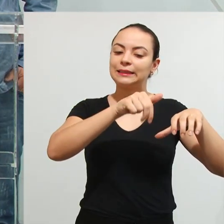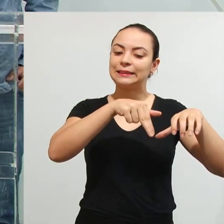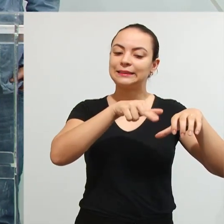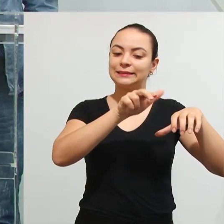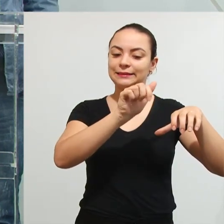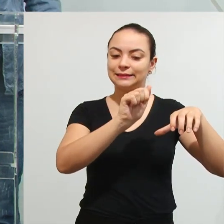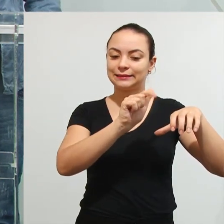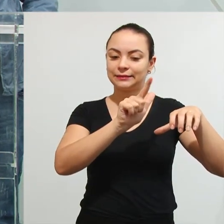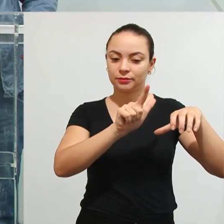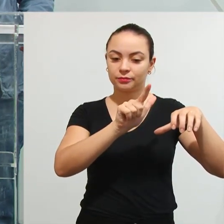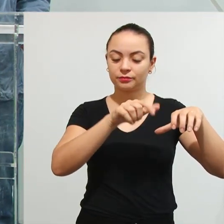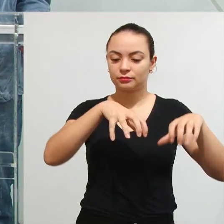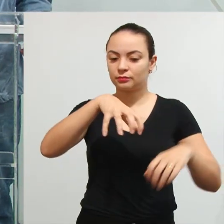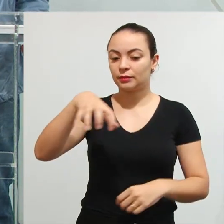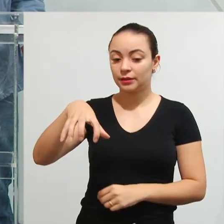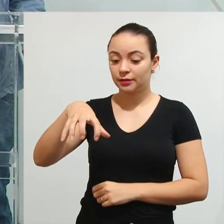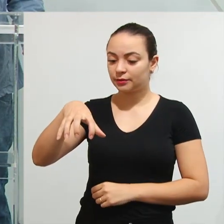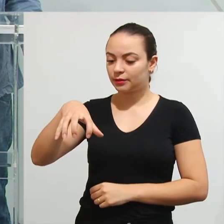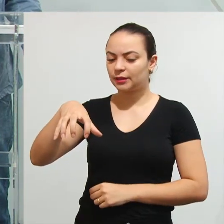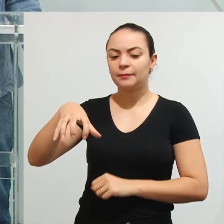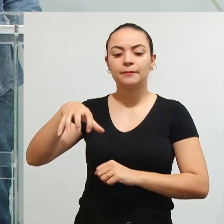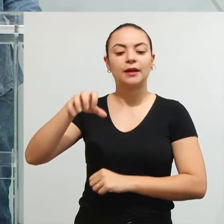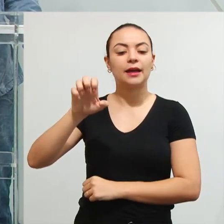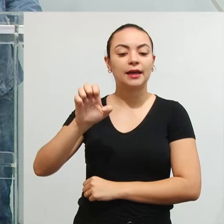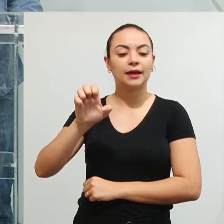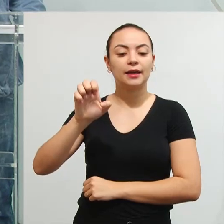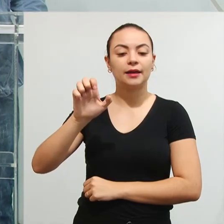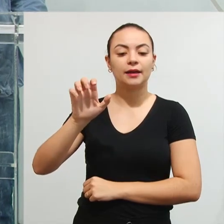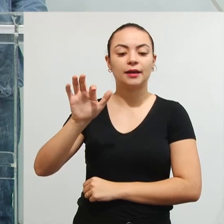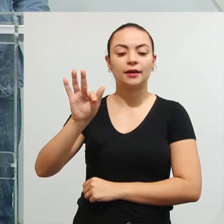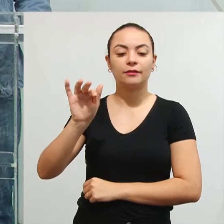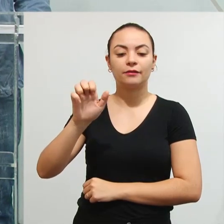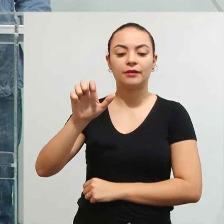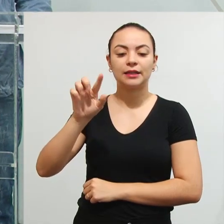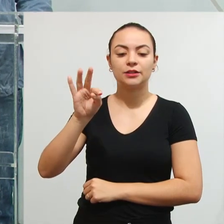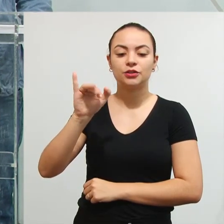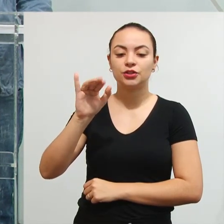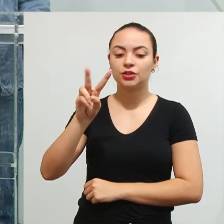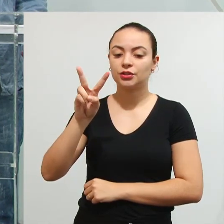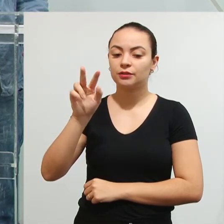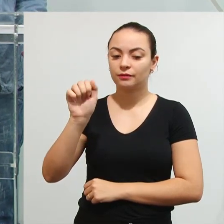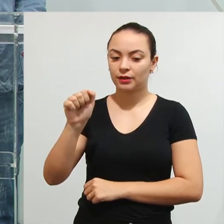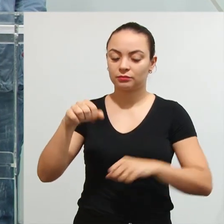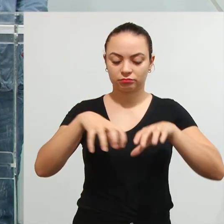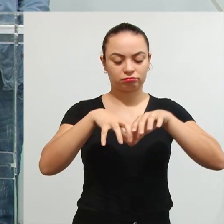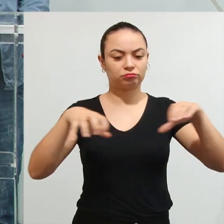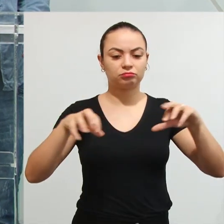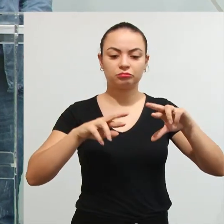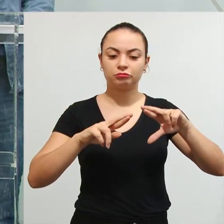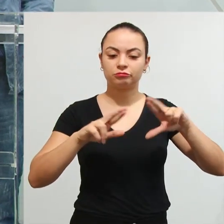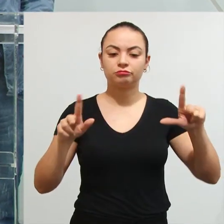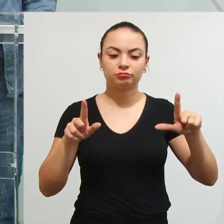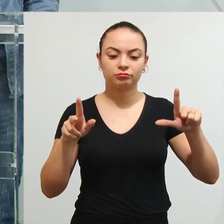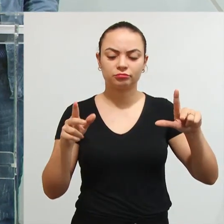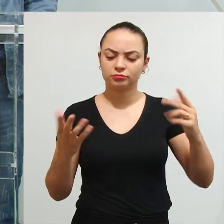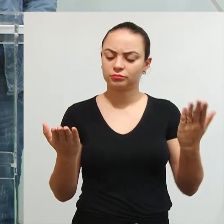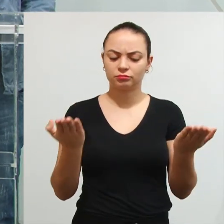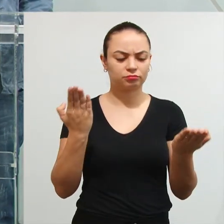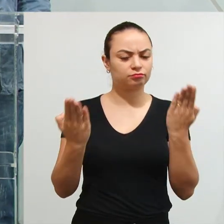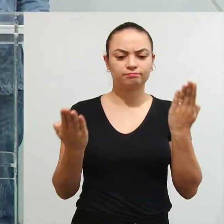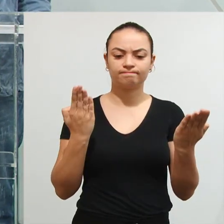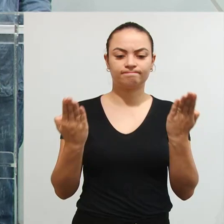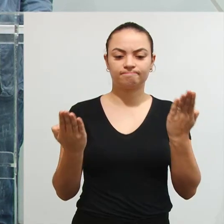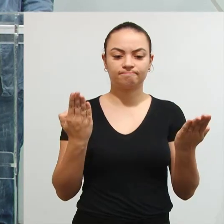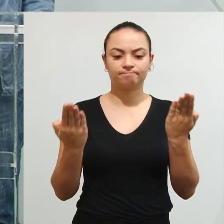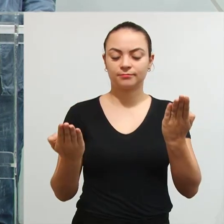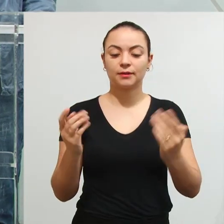explícita no contrato é de fato o que vai me custar no empréstimo? Como que eu posso saber se essa taxa efetiva